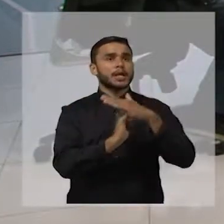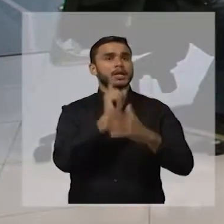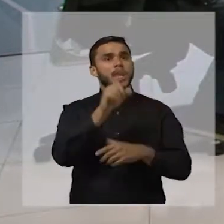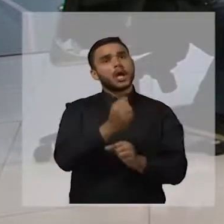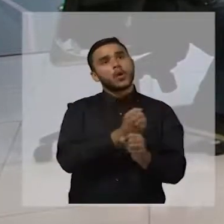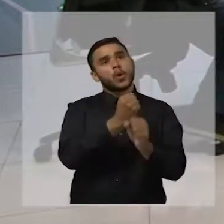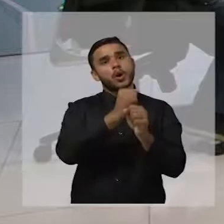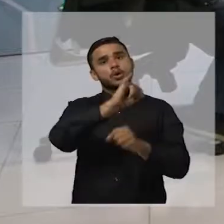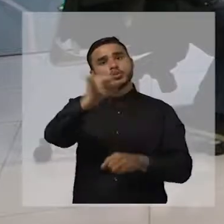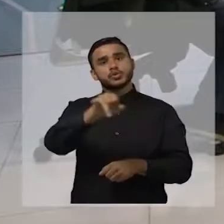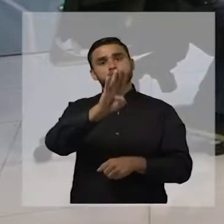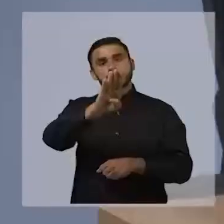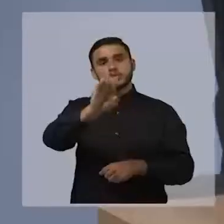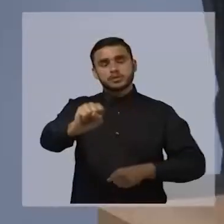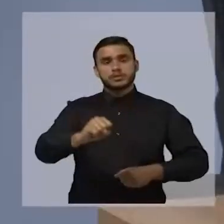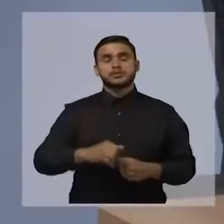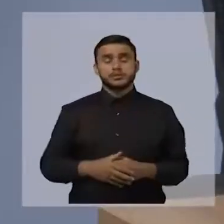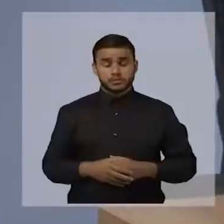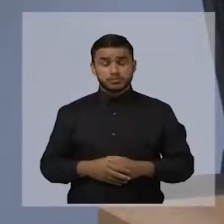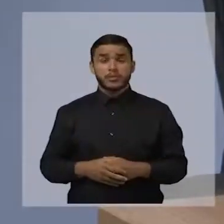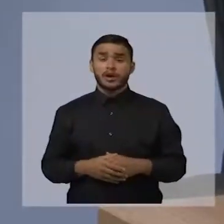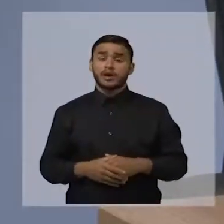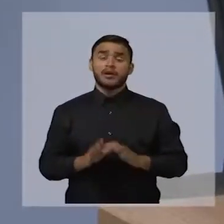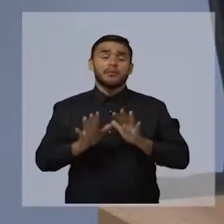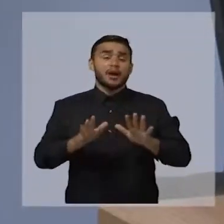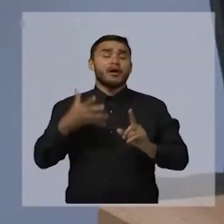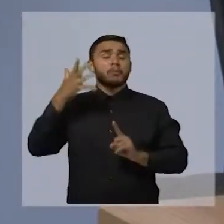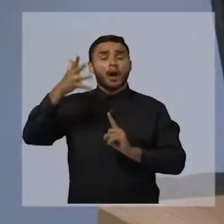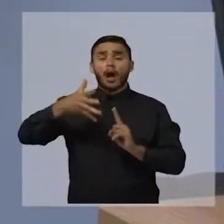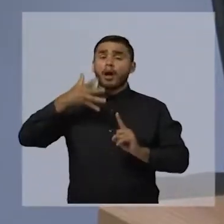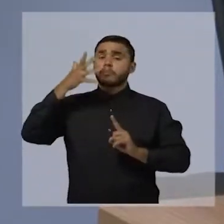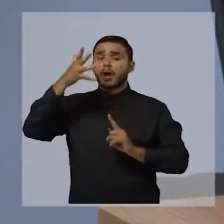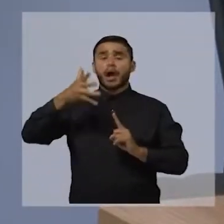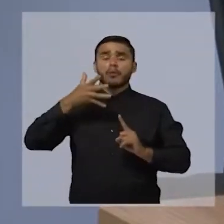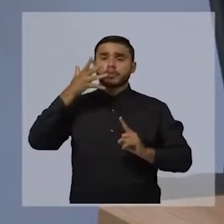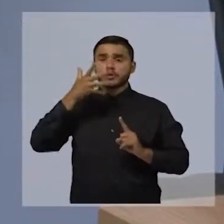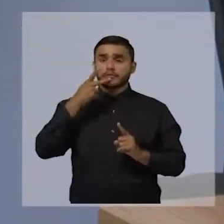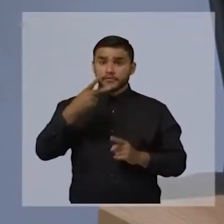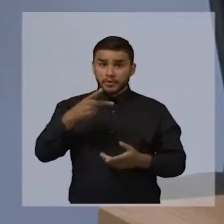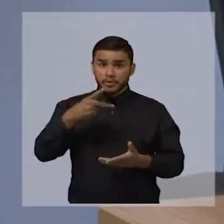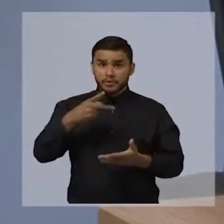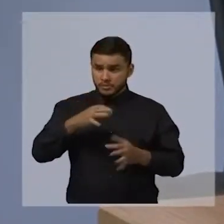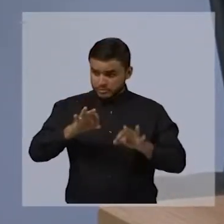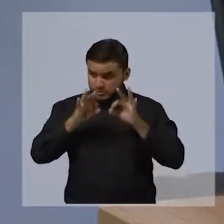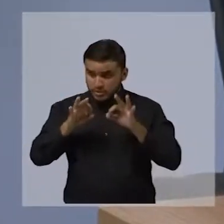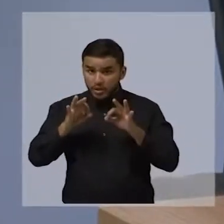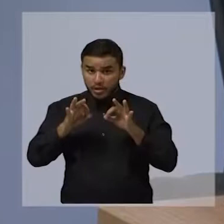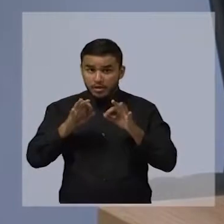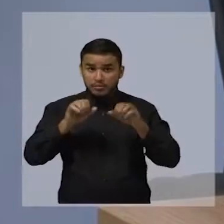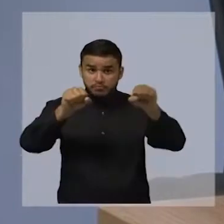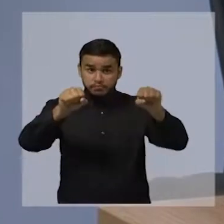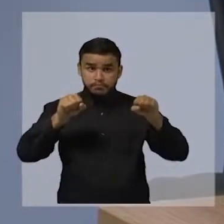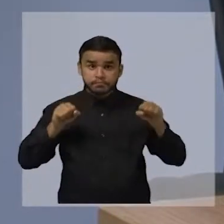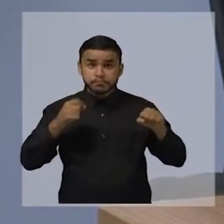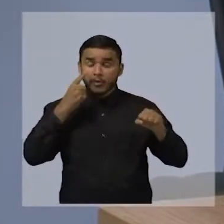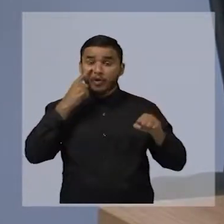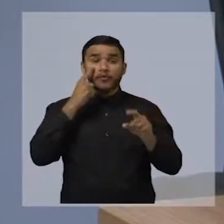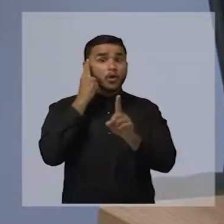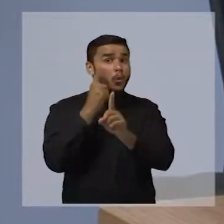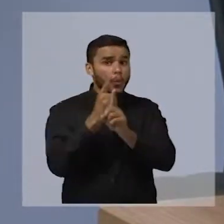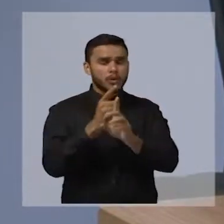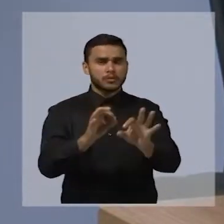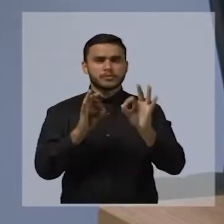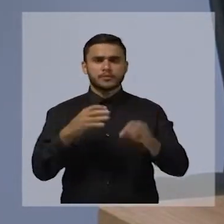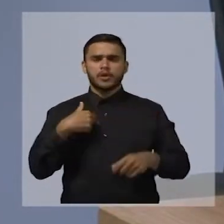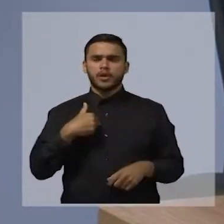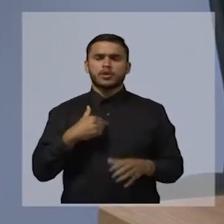tratou somente com a JBS da vida. O discurso pode levar ele para a Academia Brasileira de Letras, mas a prática, eu que